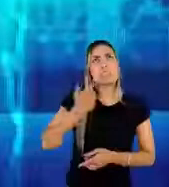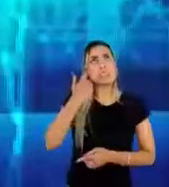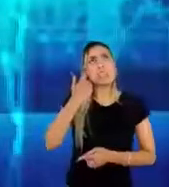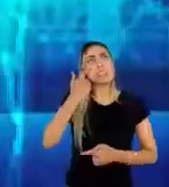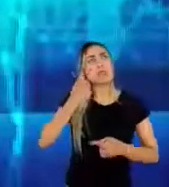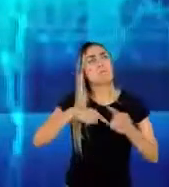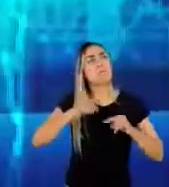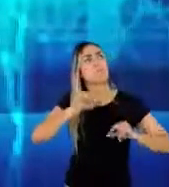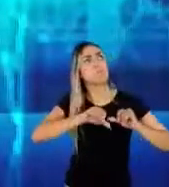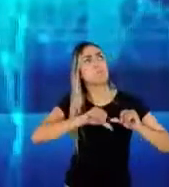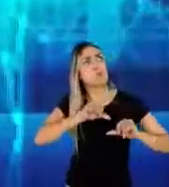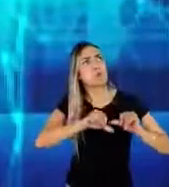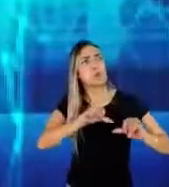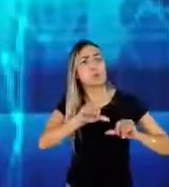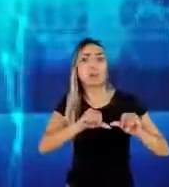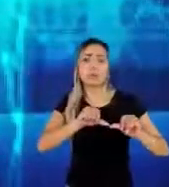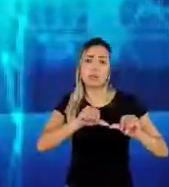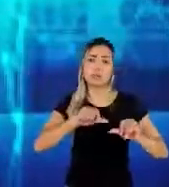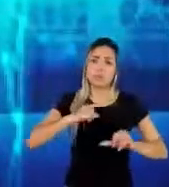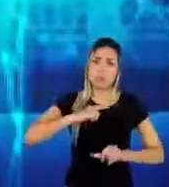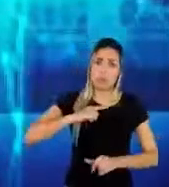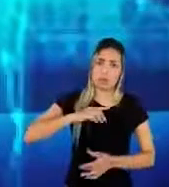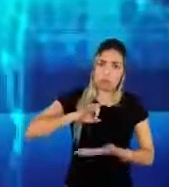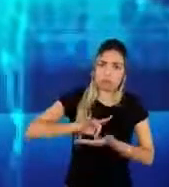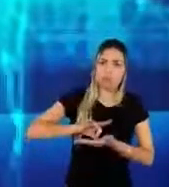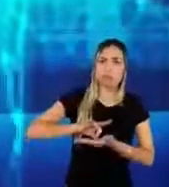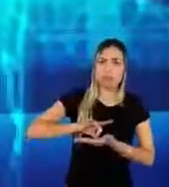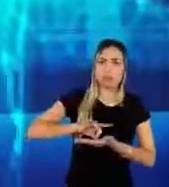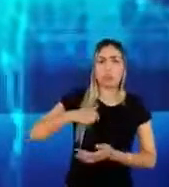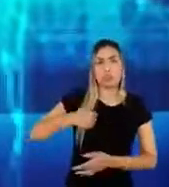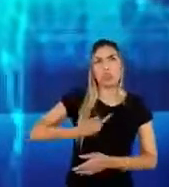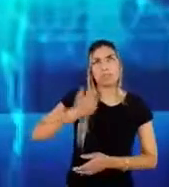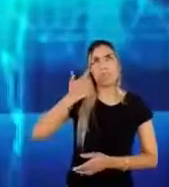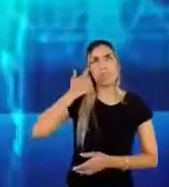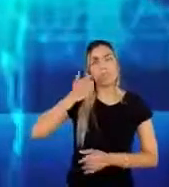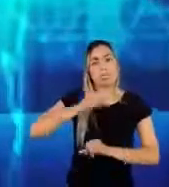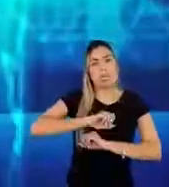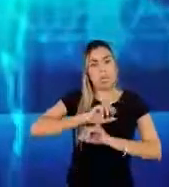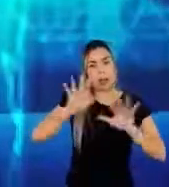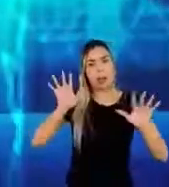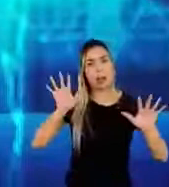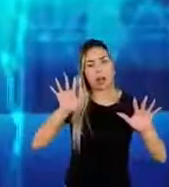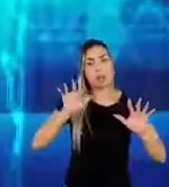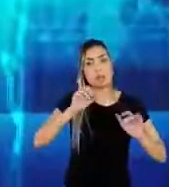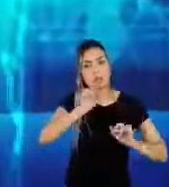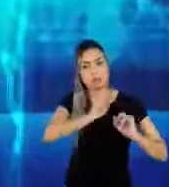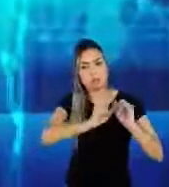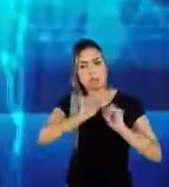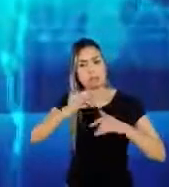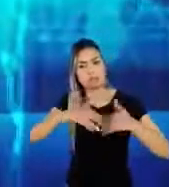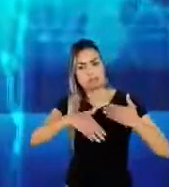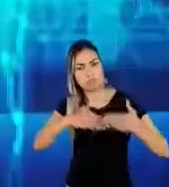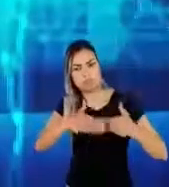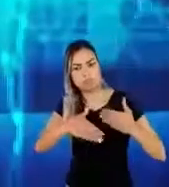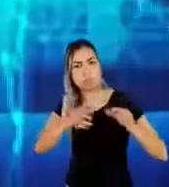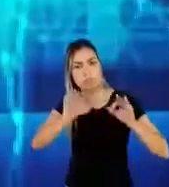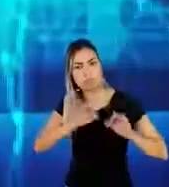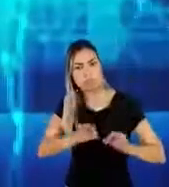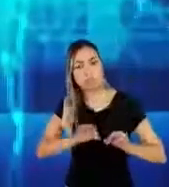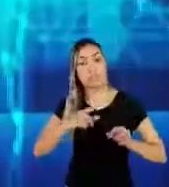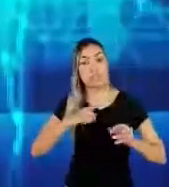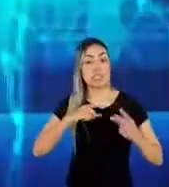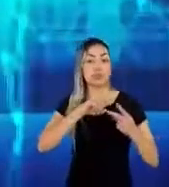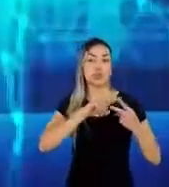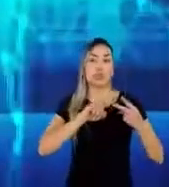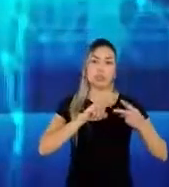painel, ela se faz presente e ela nos dá um sinal claro. O mercado regulado está fadado à extinção por dois movimentos. Ou